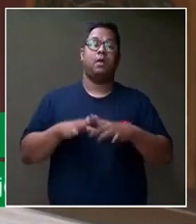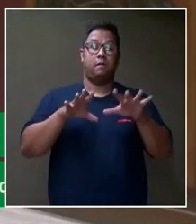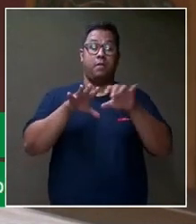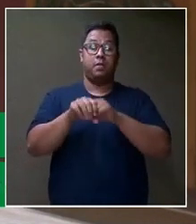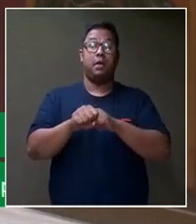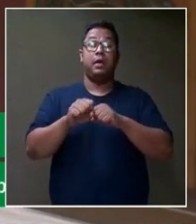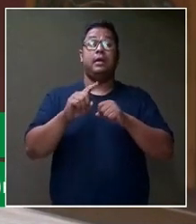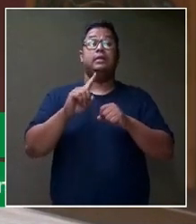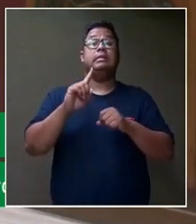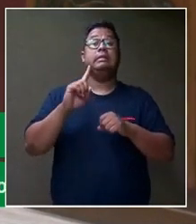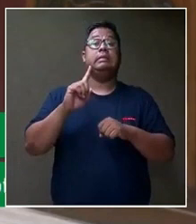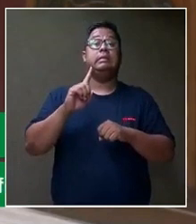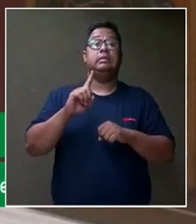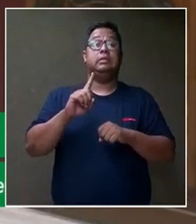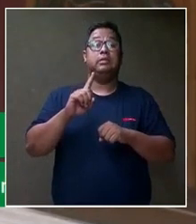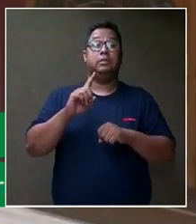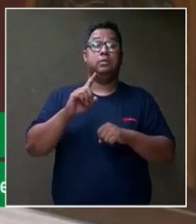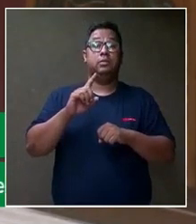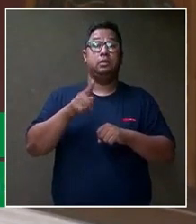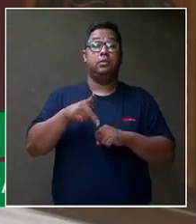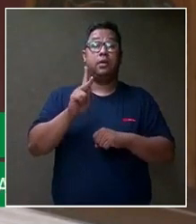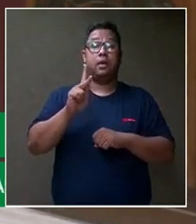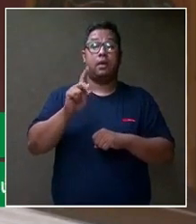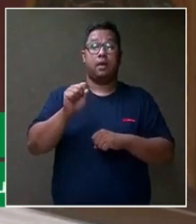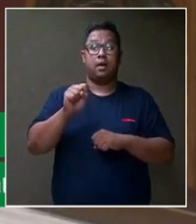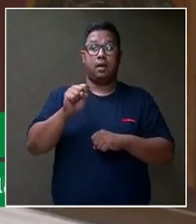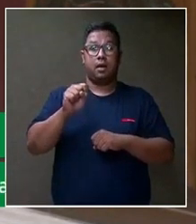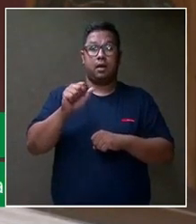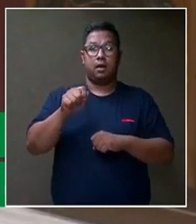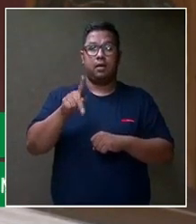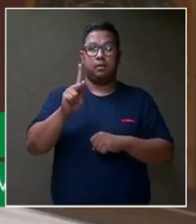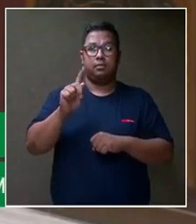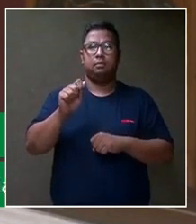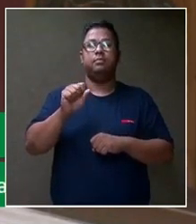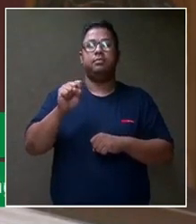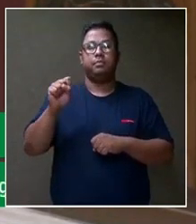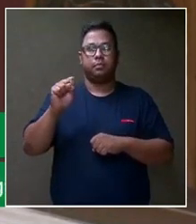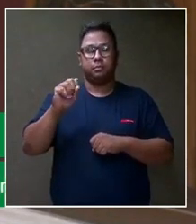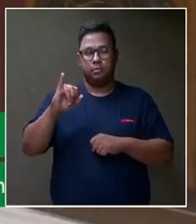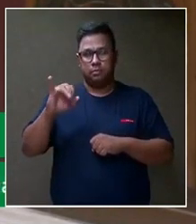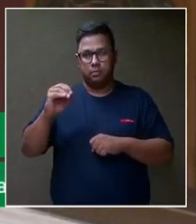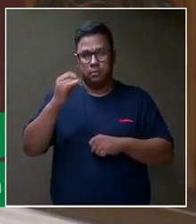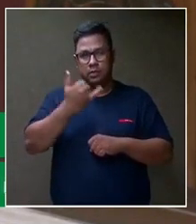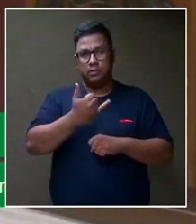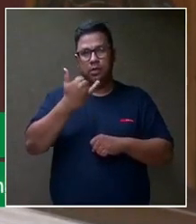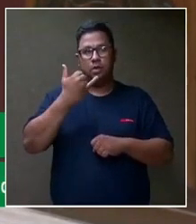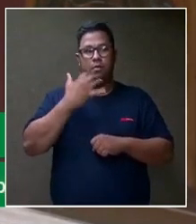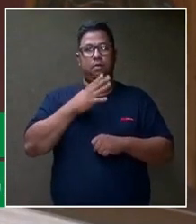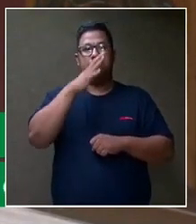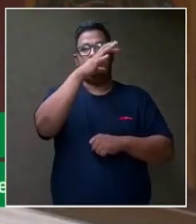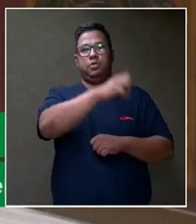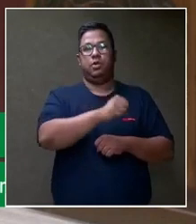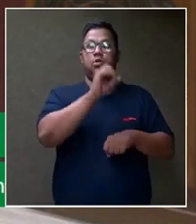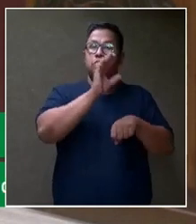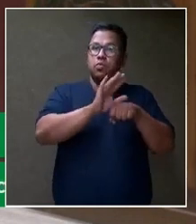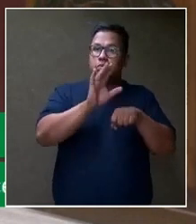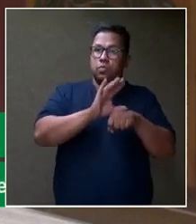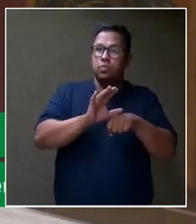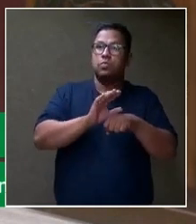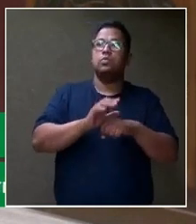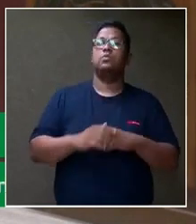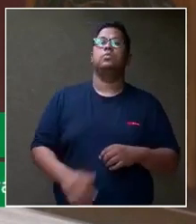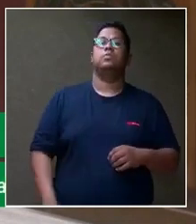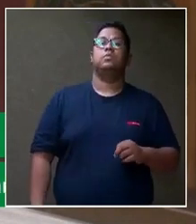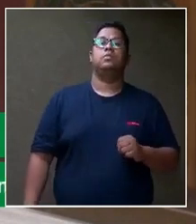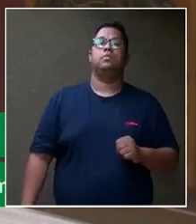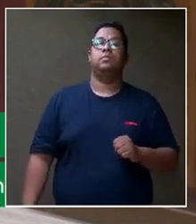E, nesse tempo, ele, foi quando ele, ela ligou, ele ligou para ele buscar ela no cursinho, para ela